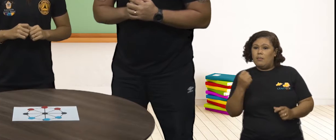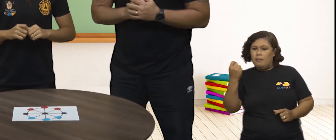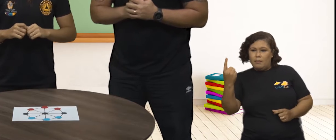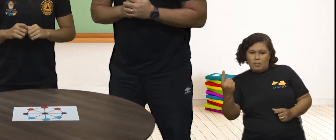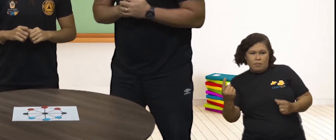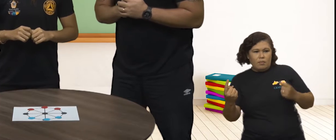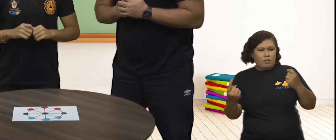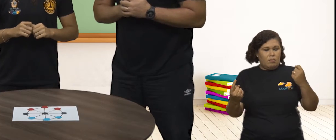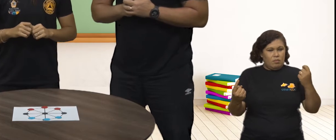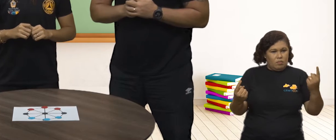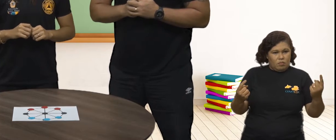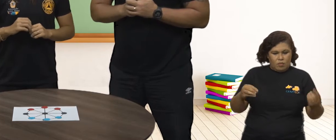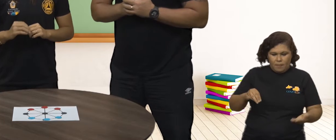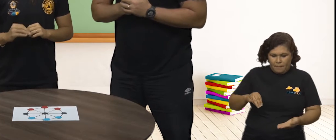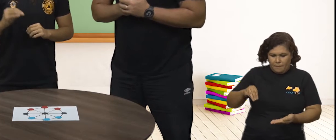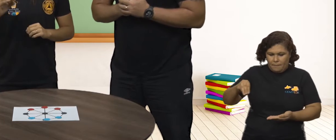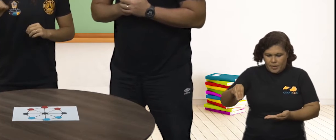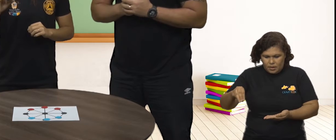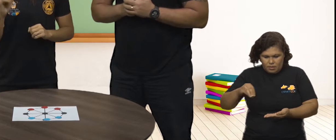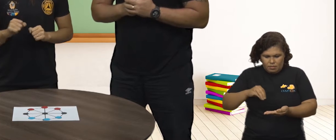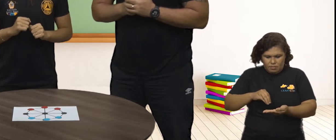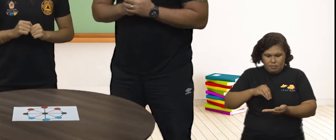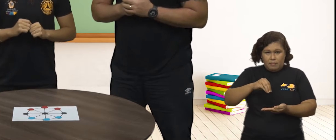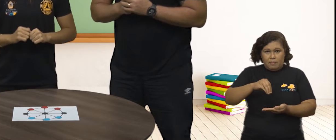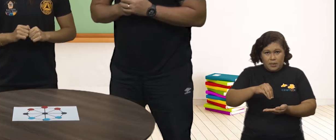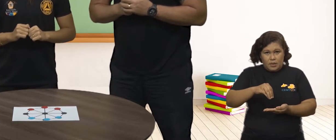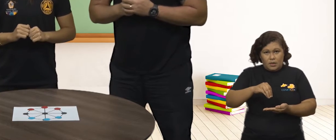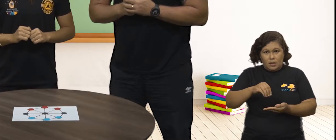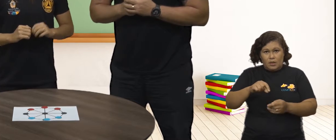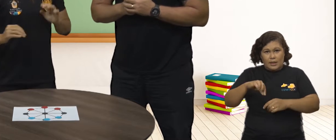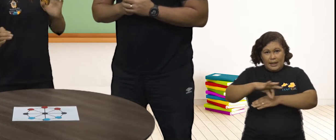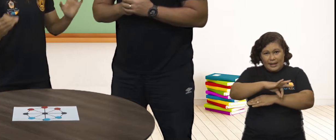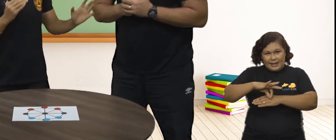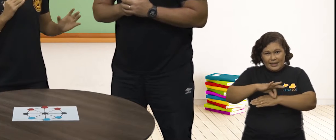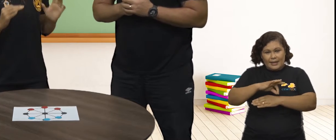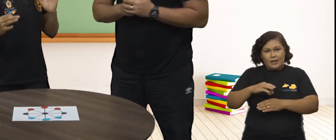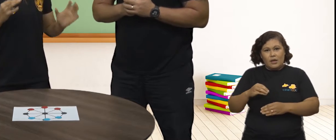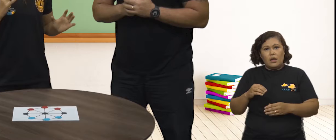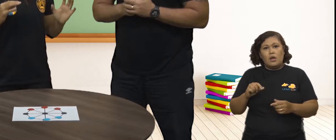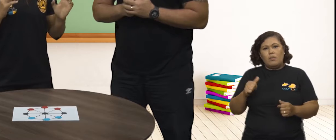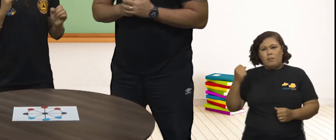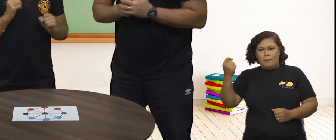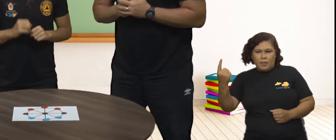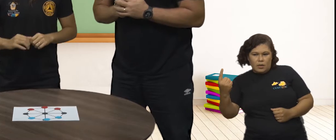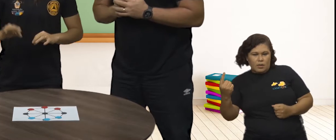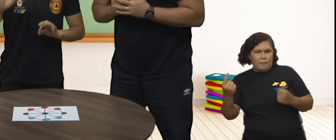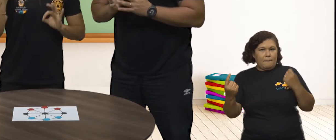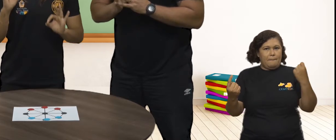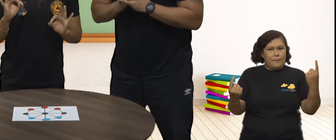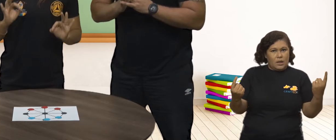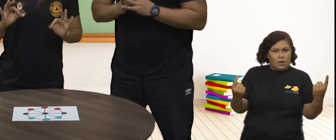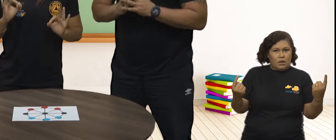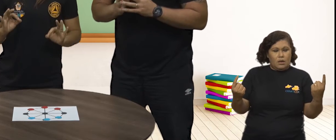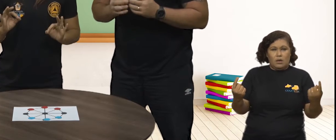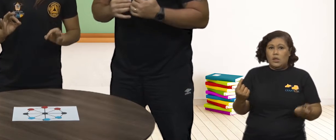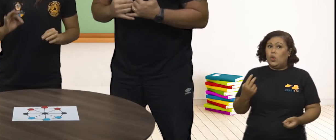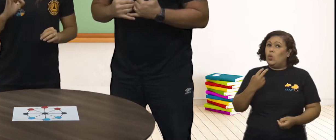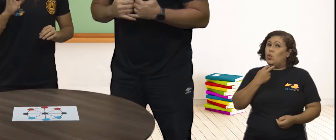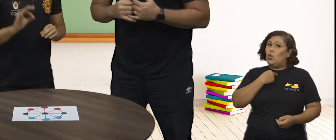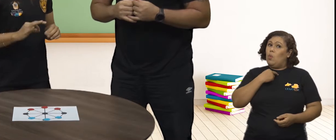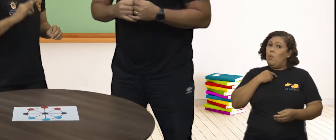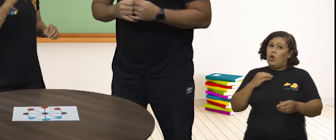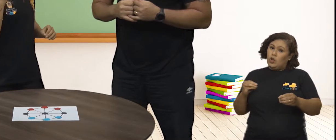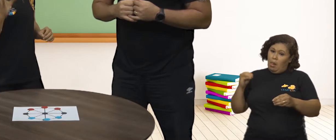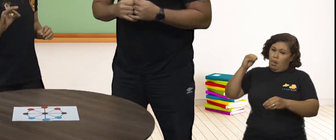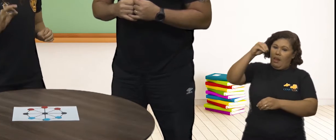vez mexe uma de sua peça na linha até o próximo ponto vazio. E aí a gente vai ficar se revezando. Não é permitido